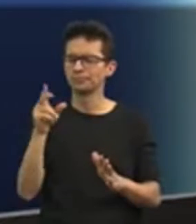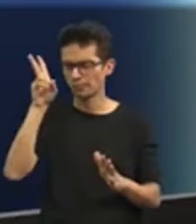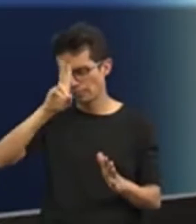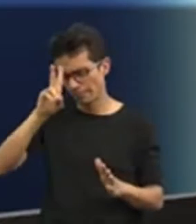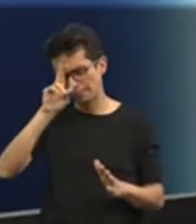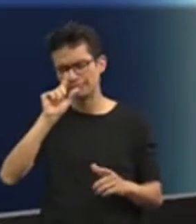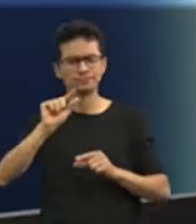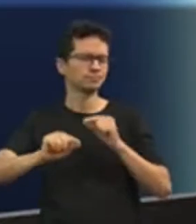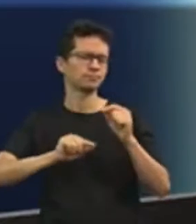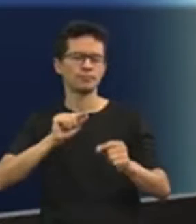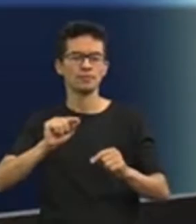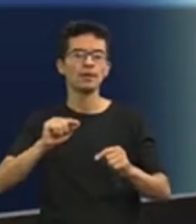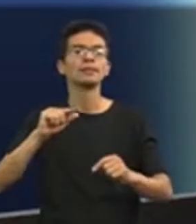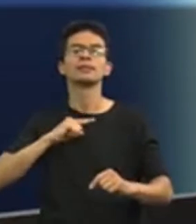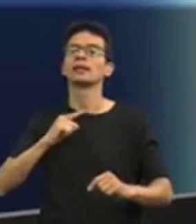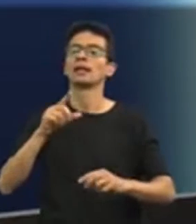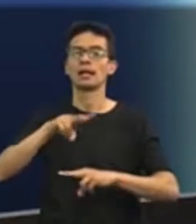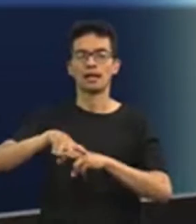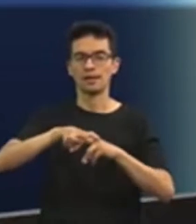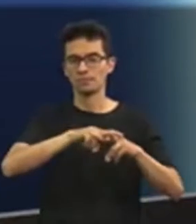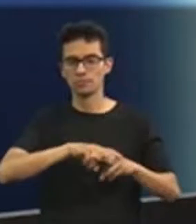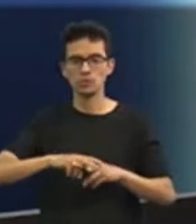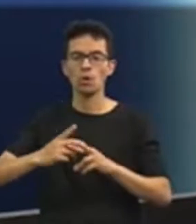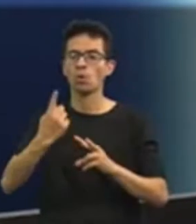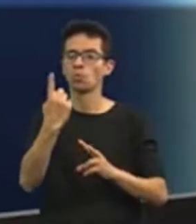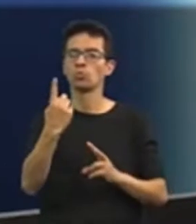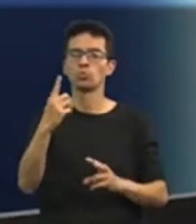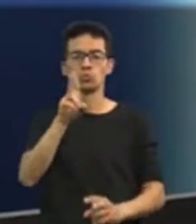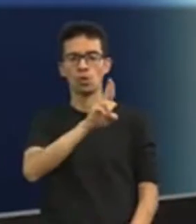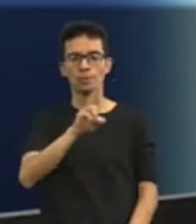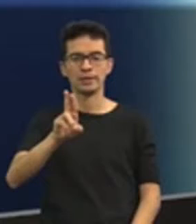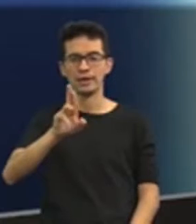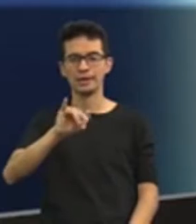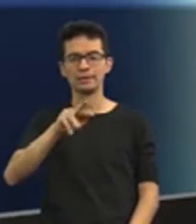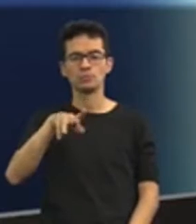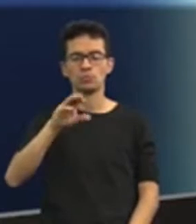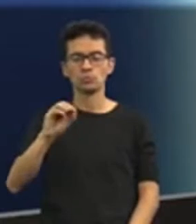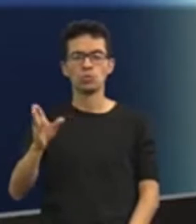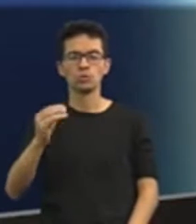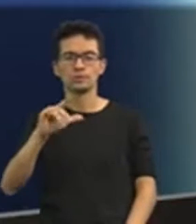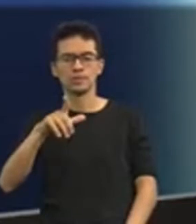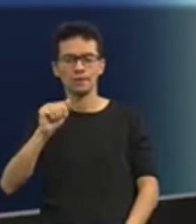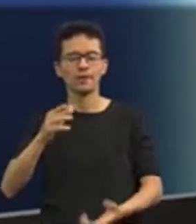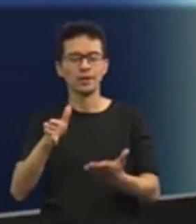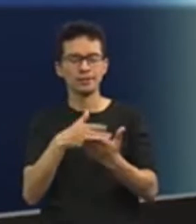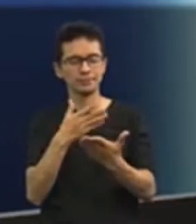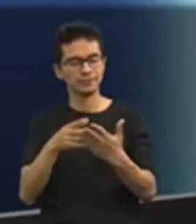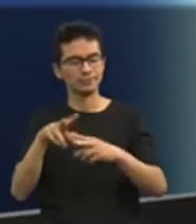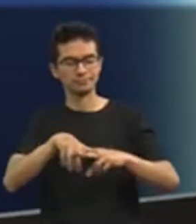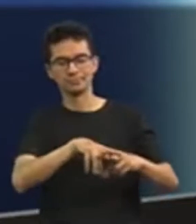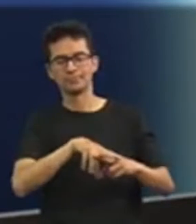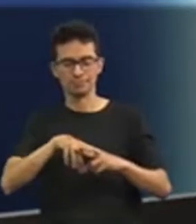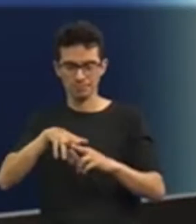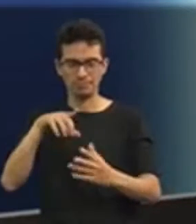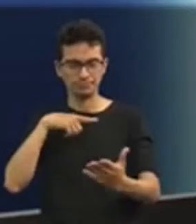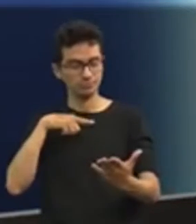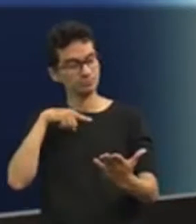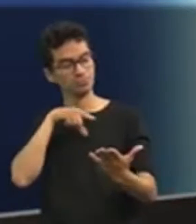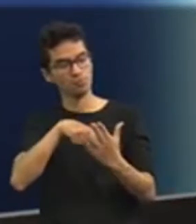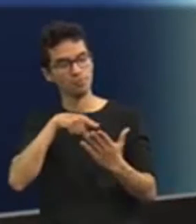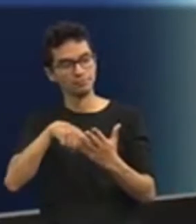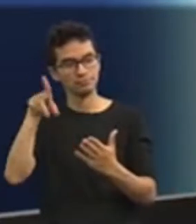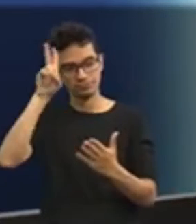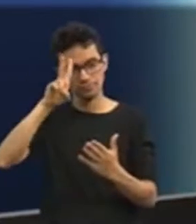nós temos um revisor chamado Raimundo Silva e ele está revisando um livro O que é o do lado